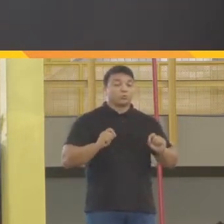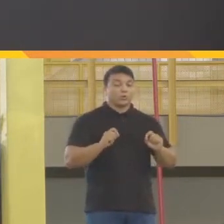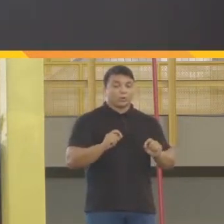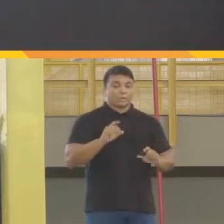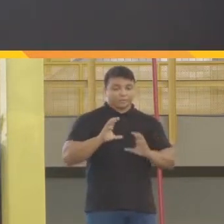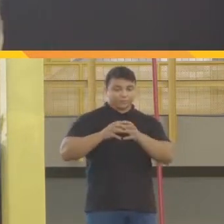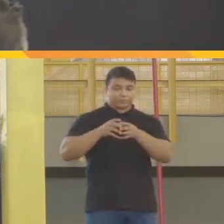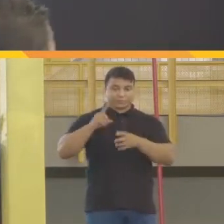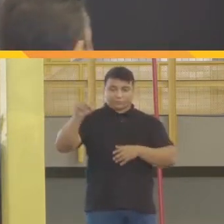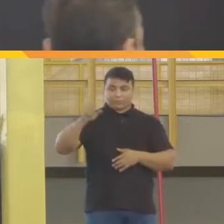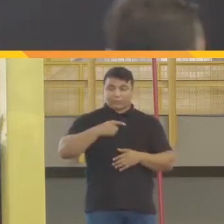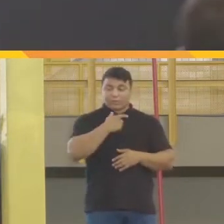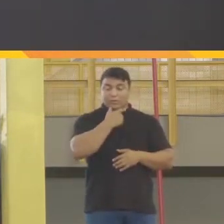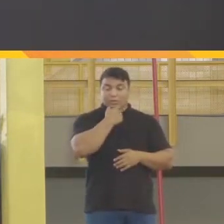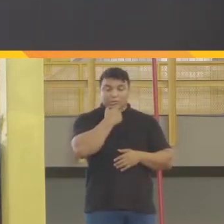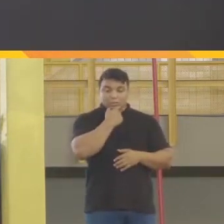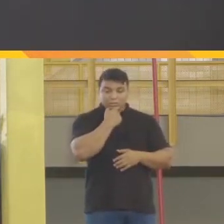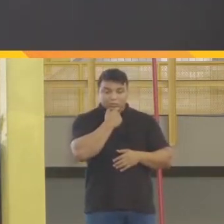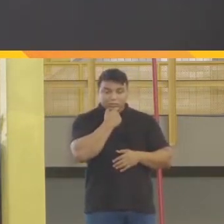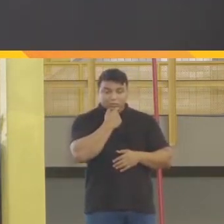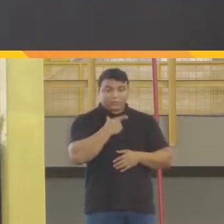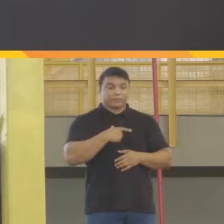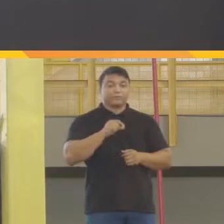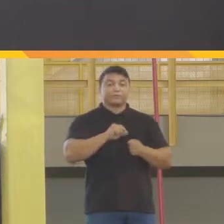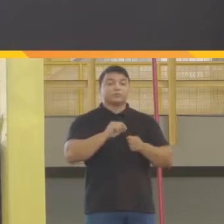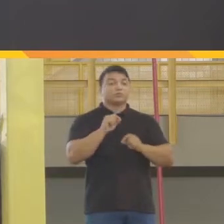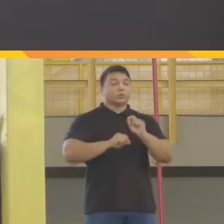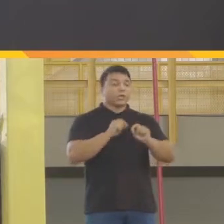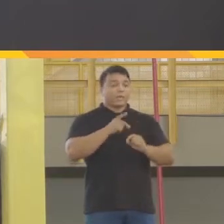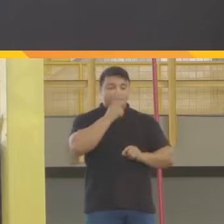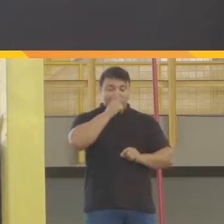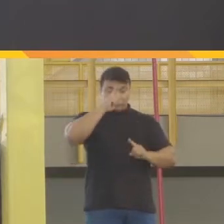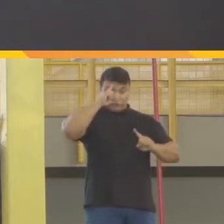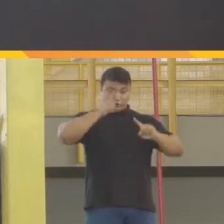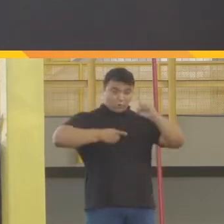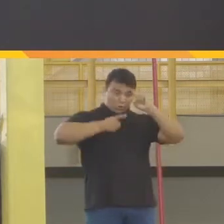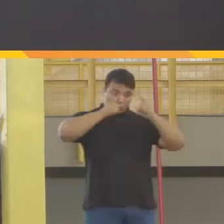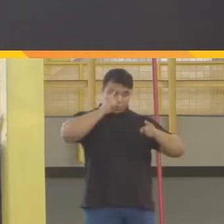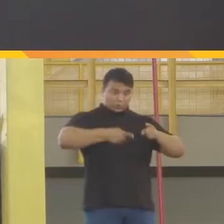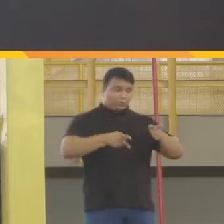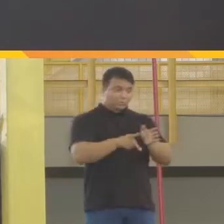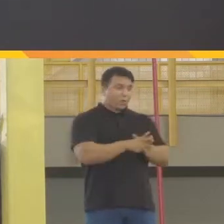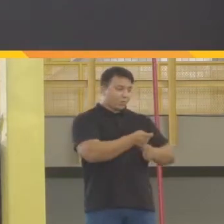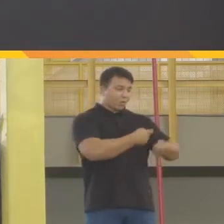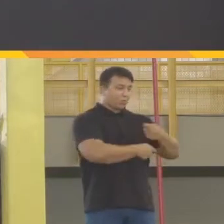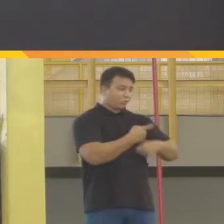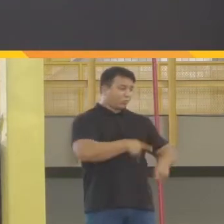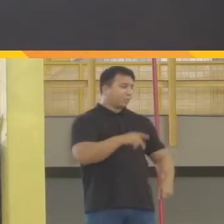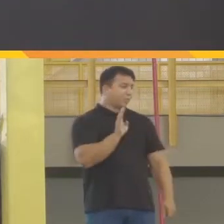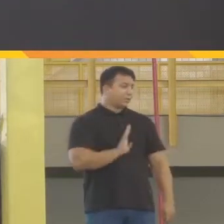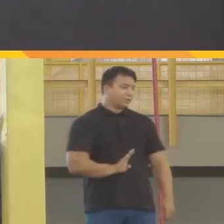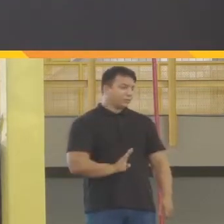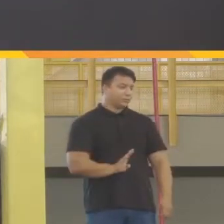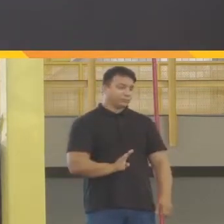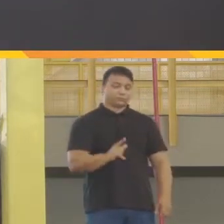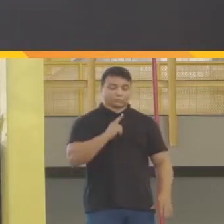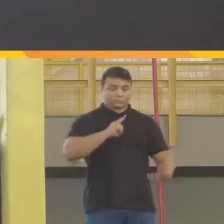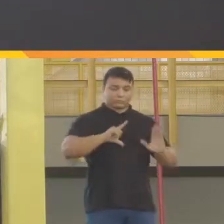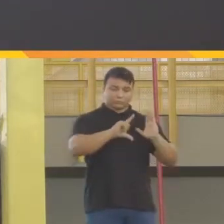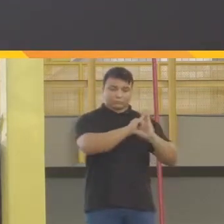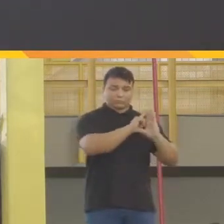Os ingleses vão se tornar senhores da nossa economia. Nas